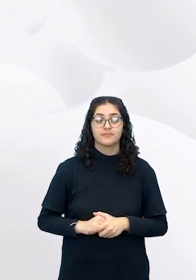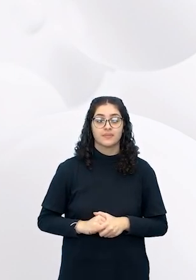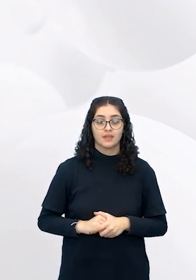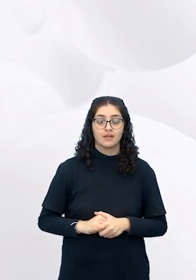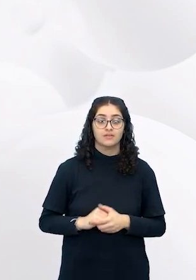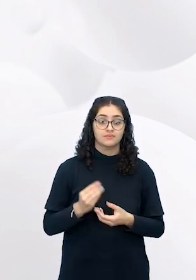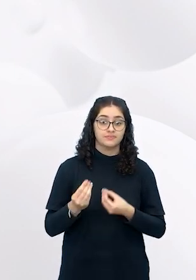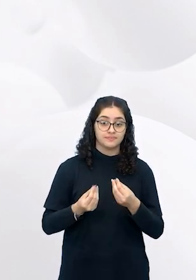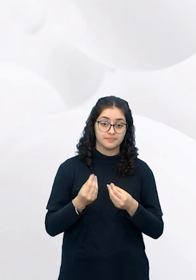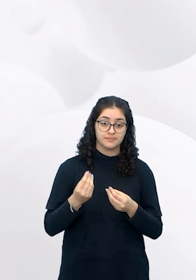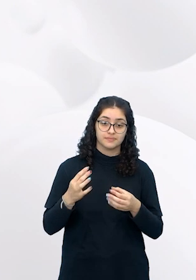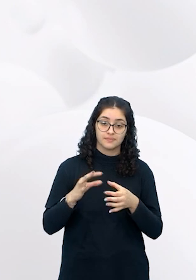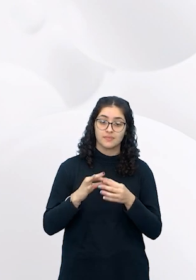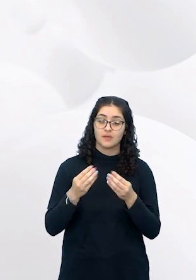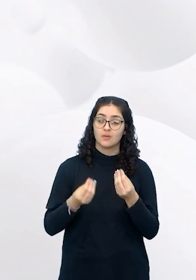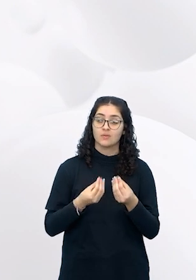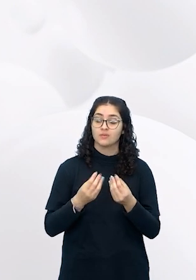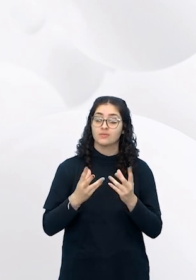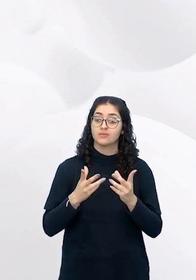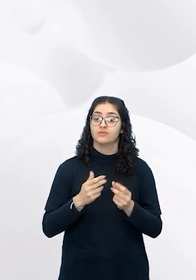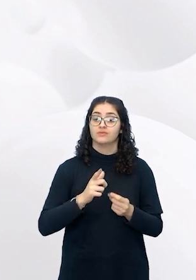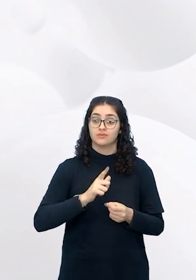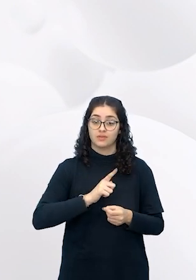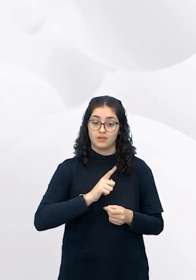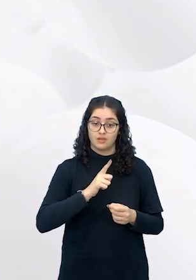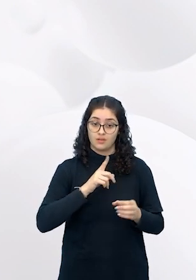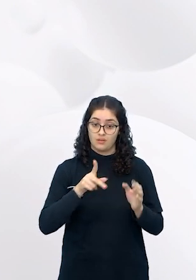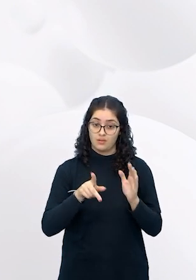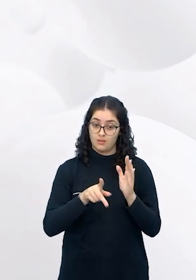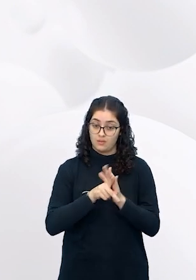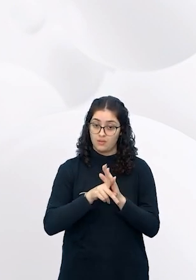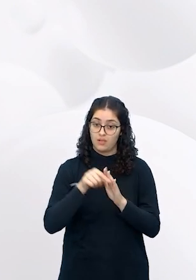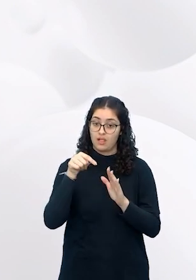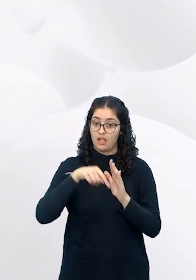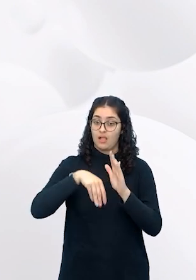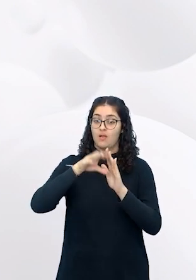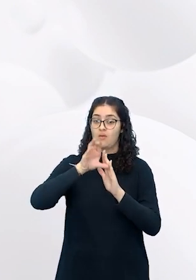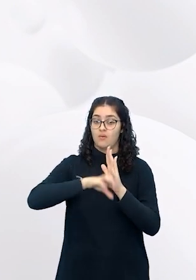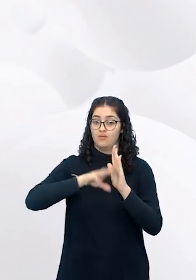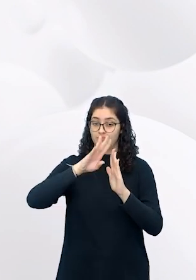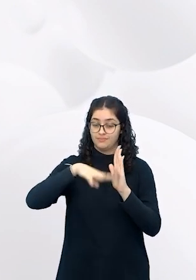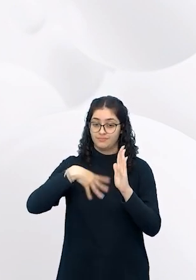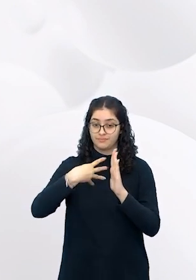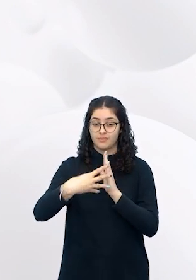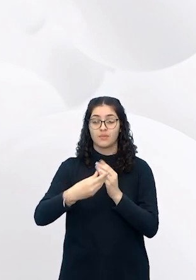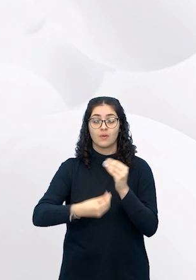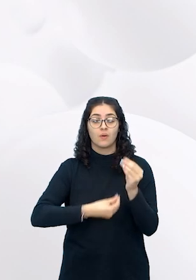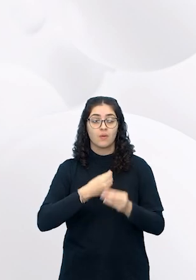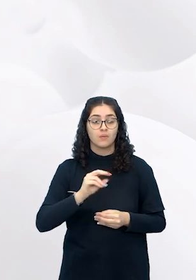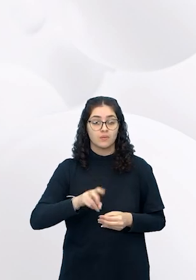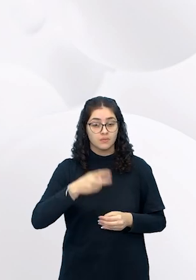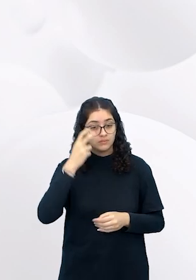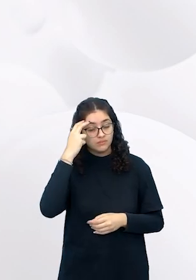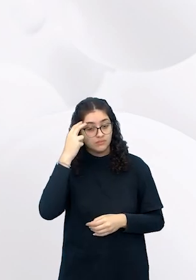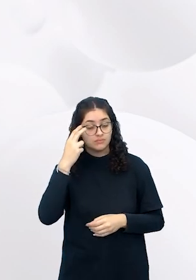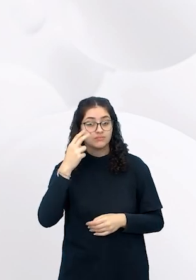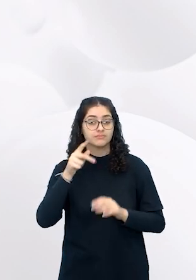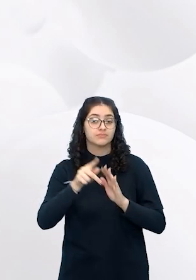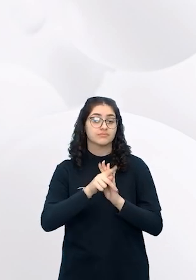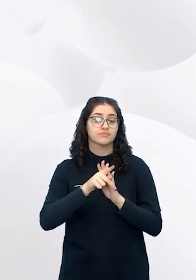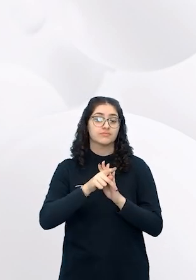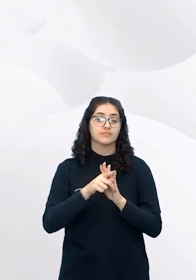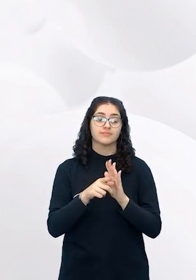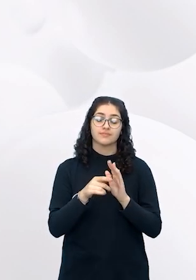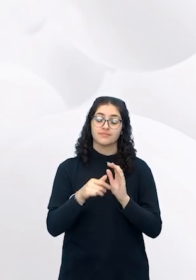premissa unificar a compreensão daquilo que está no interior dos currículos. E como essa cultura digital perpassa esse